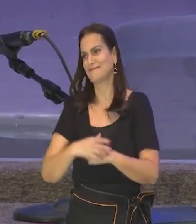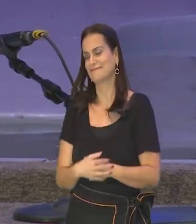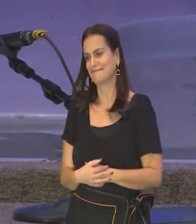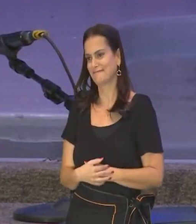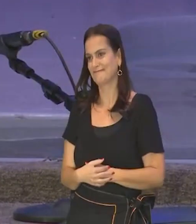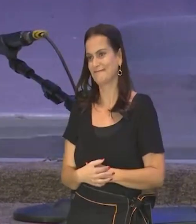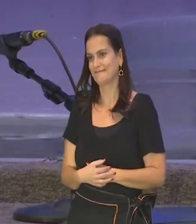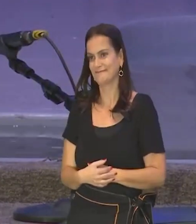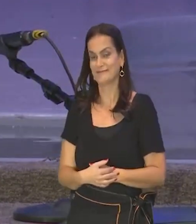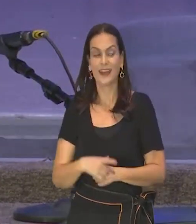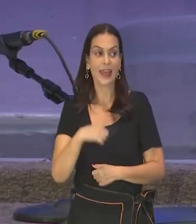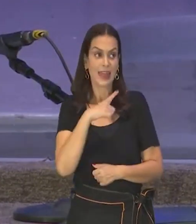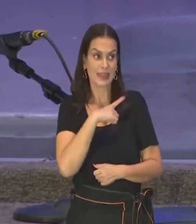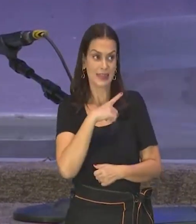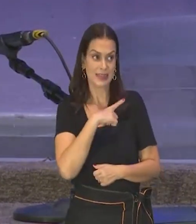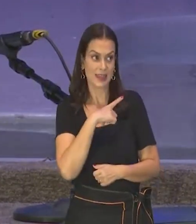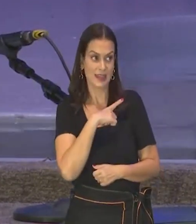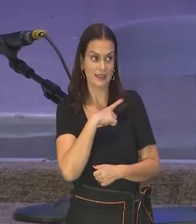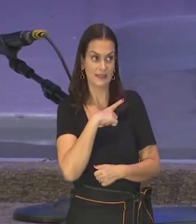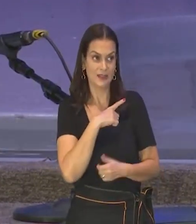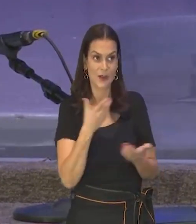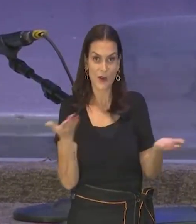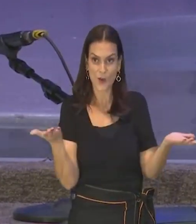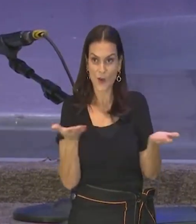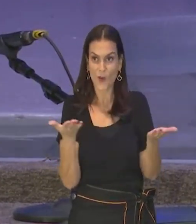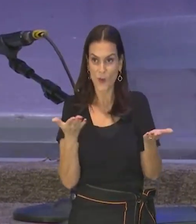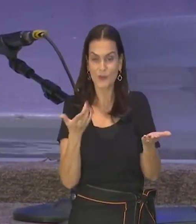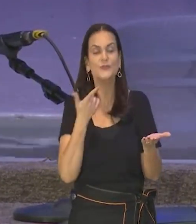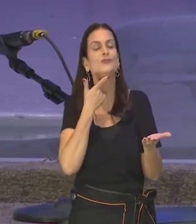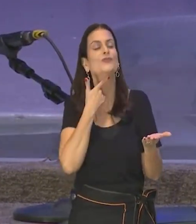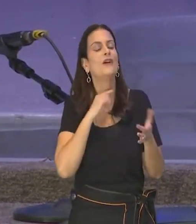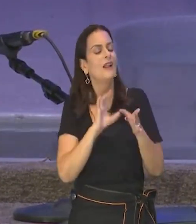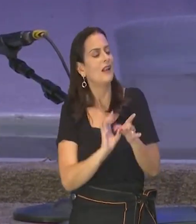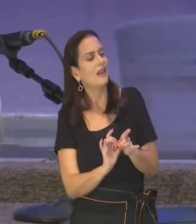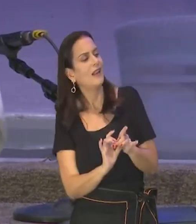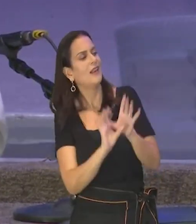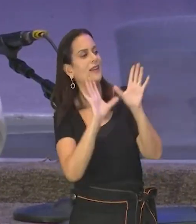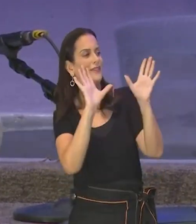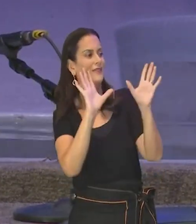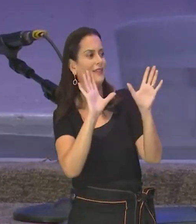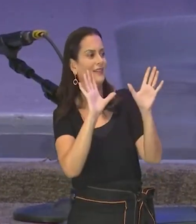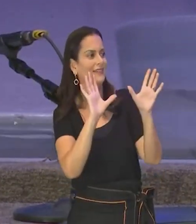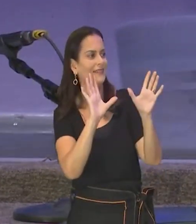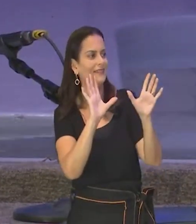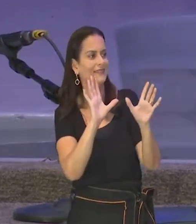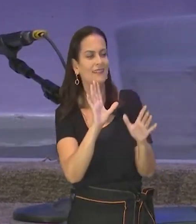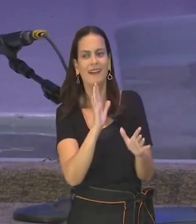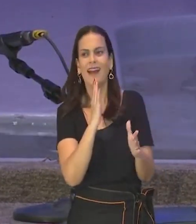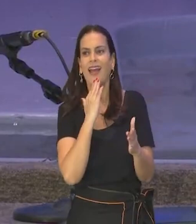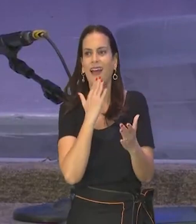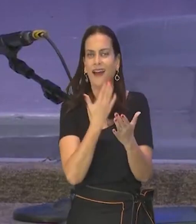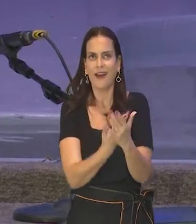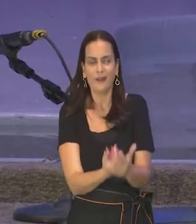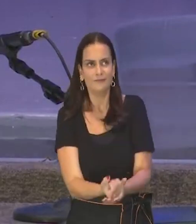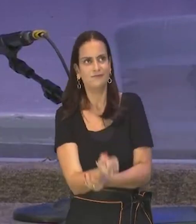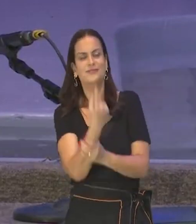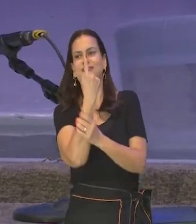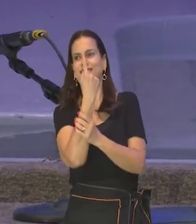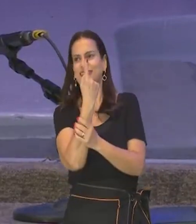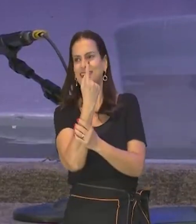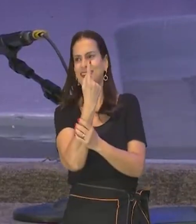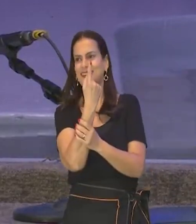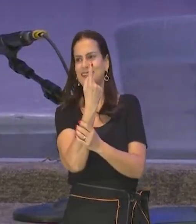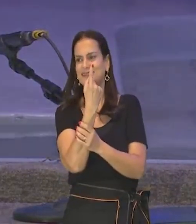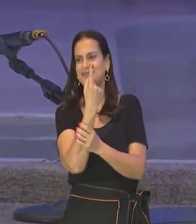Temos aqui, meus irmãos, esta espontaneidade, esta admiração, esta repercussão,